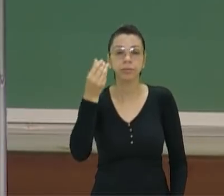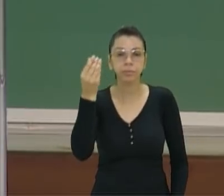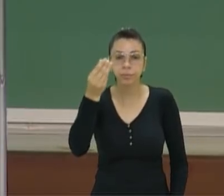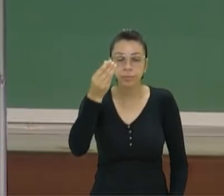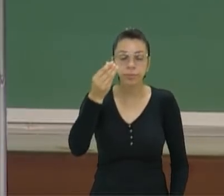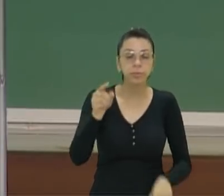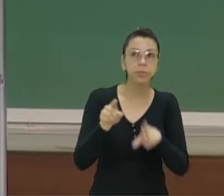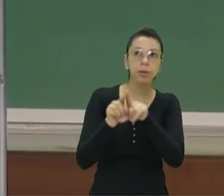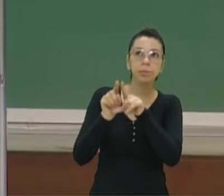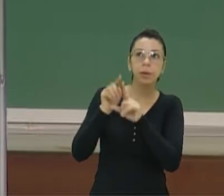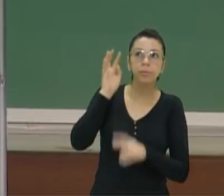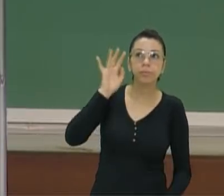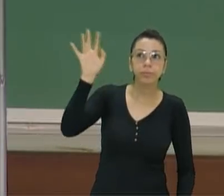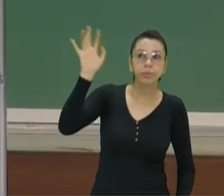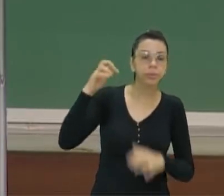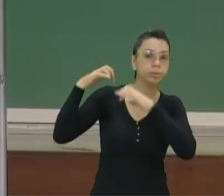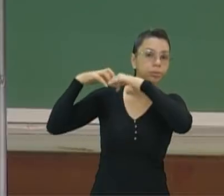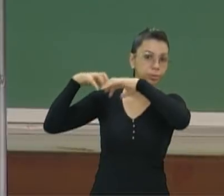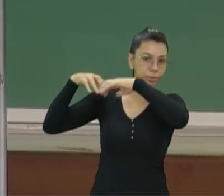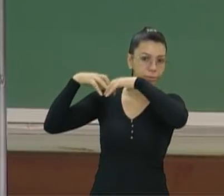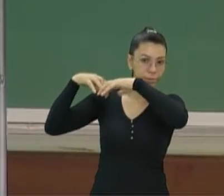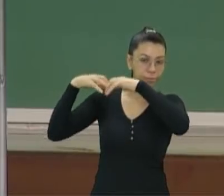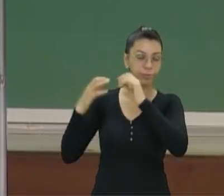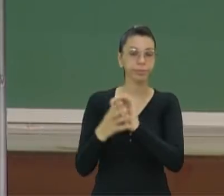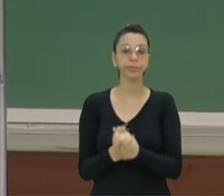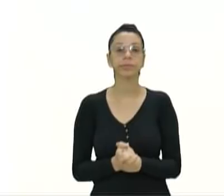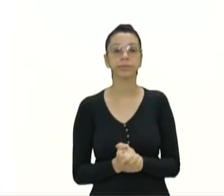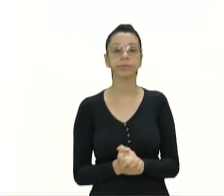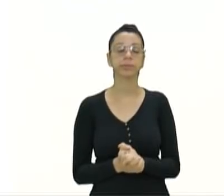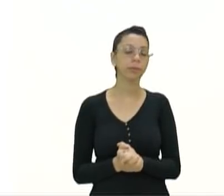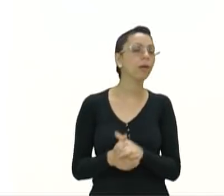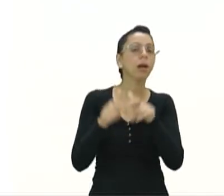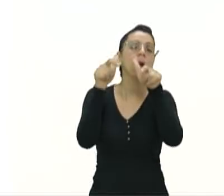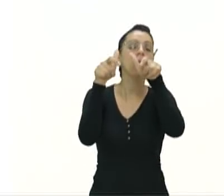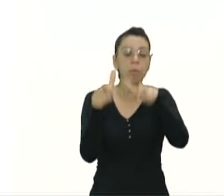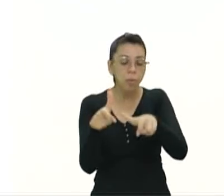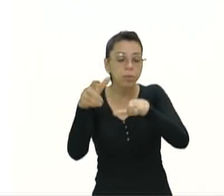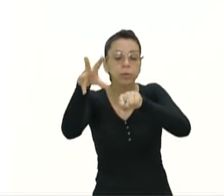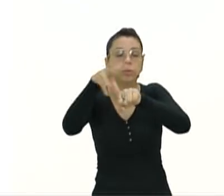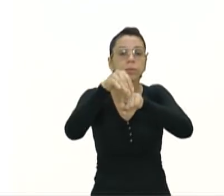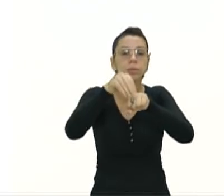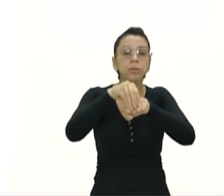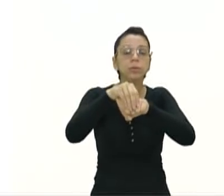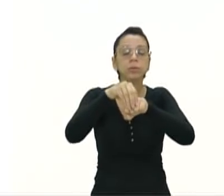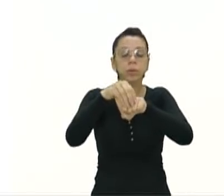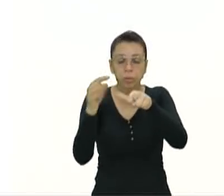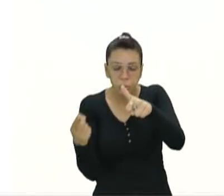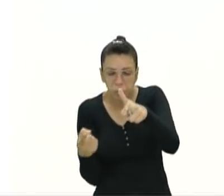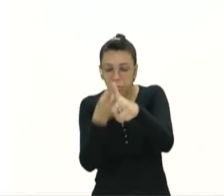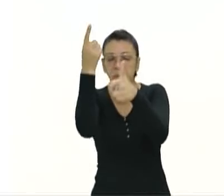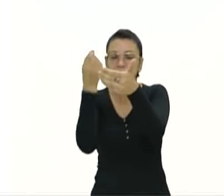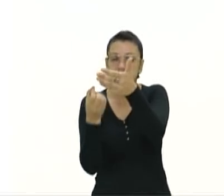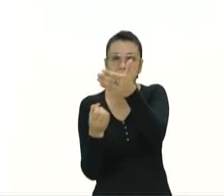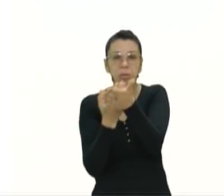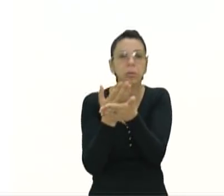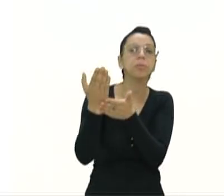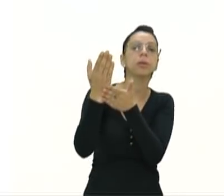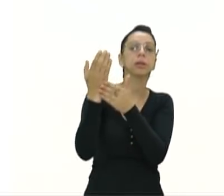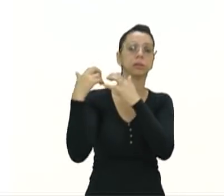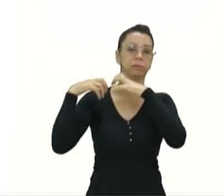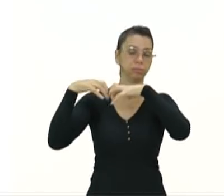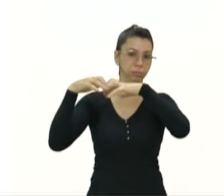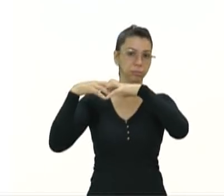a minha racionalidade, a minha mente, onde que está o conhecimento? Da onde vem primeiro? Será que a gente consegue ou